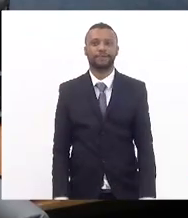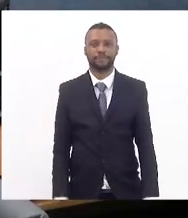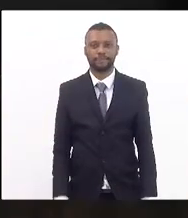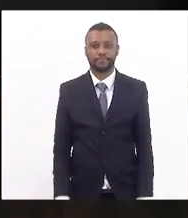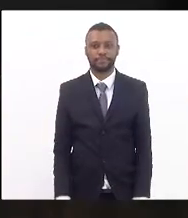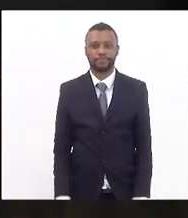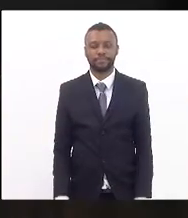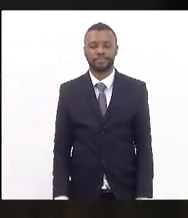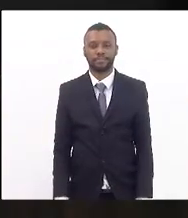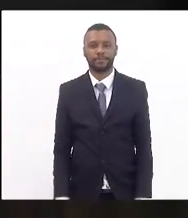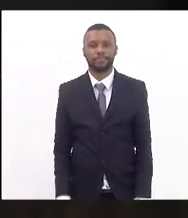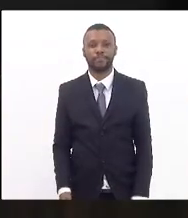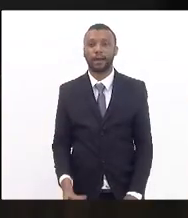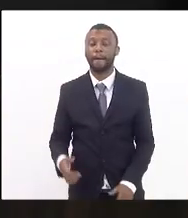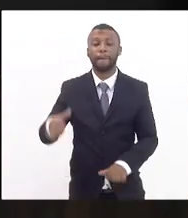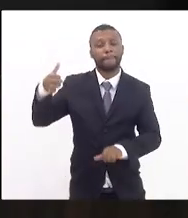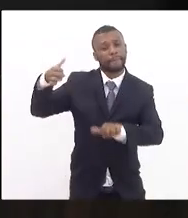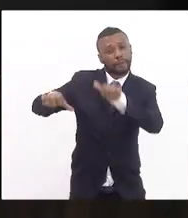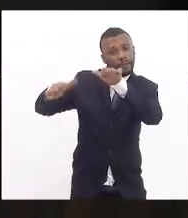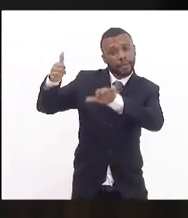Os pareceres emitidos.